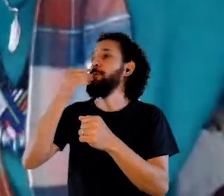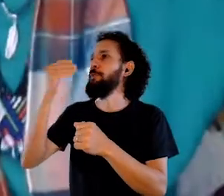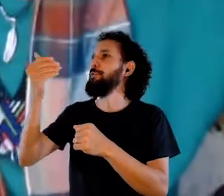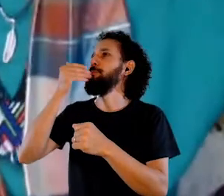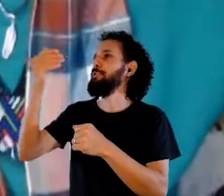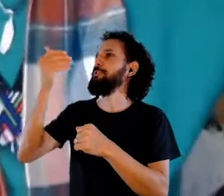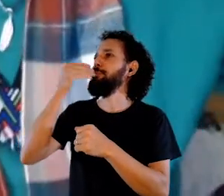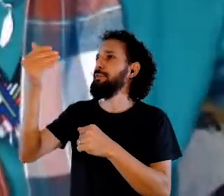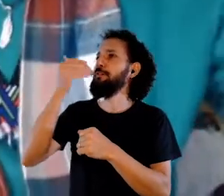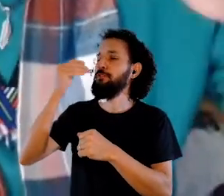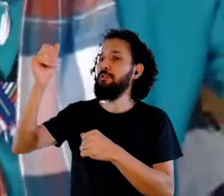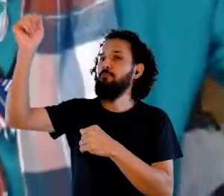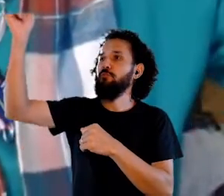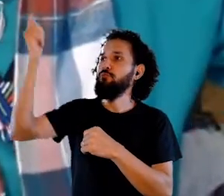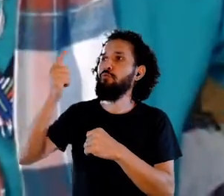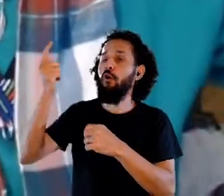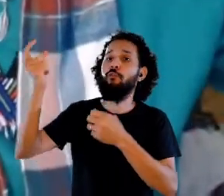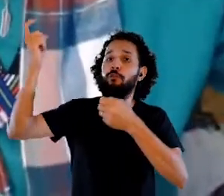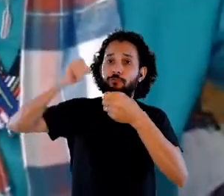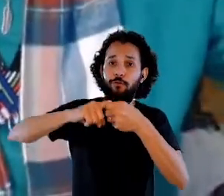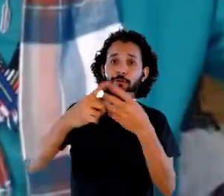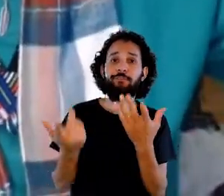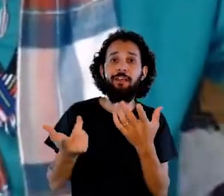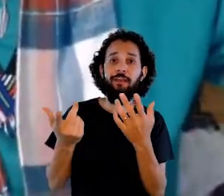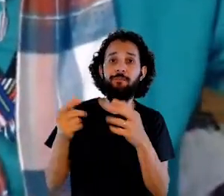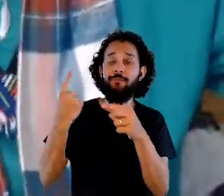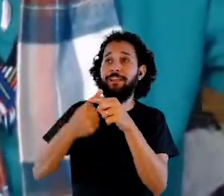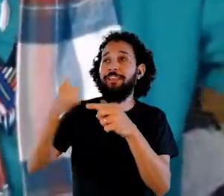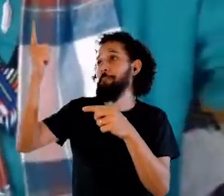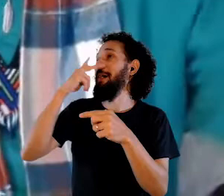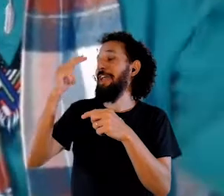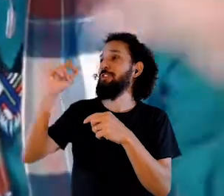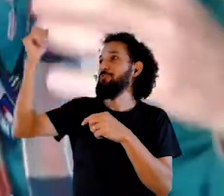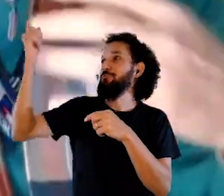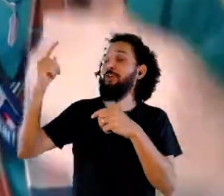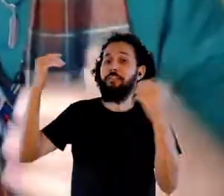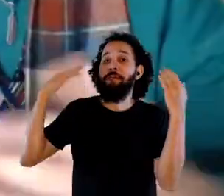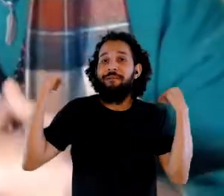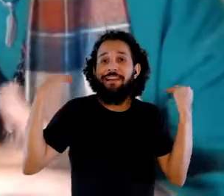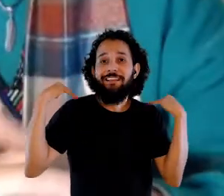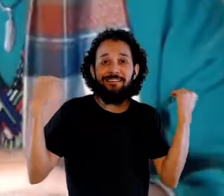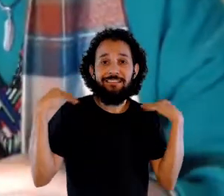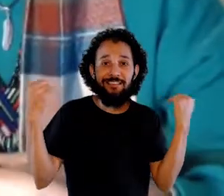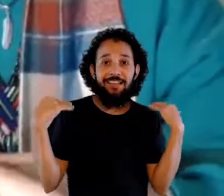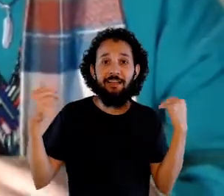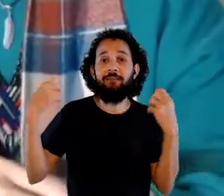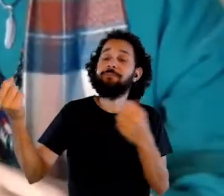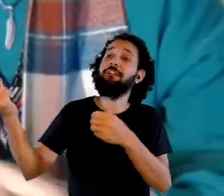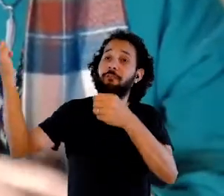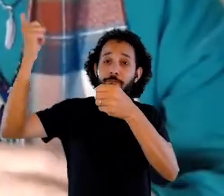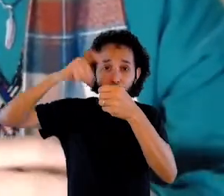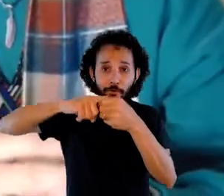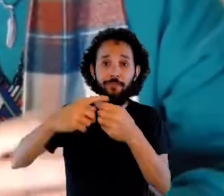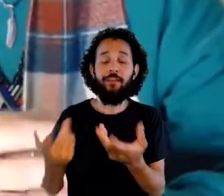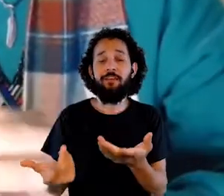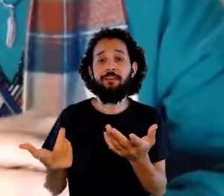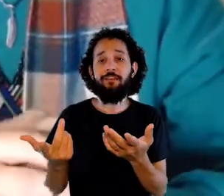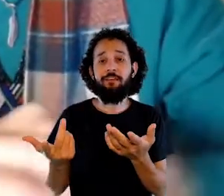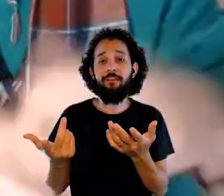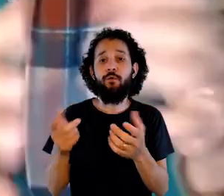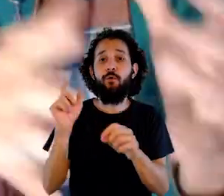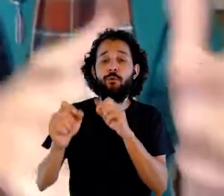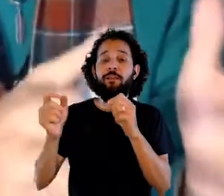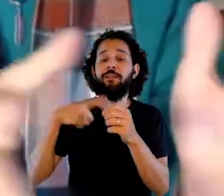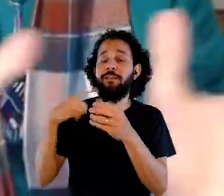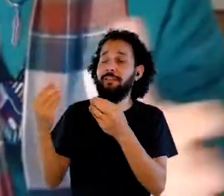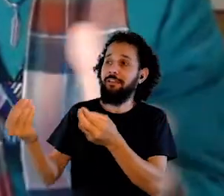do seu passeio. Ele ia dar um passeio, fazer uma viagem para que ele pudesse voltar e trazer toda essa nutrição para ele, né?